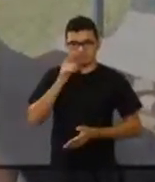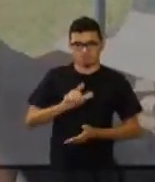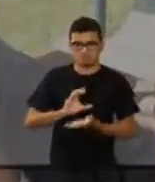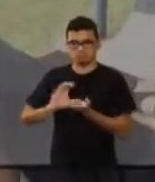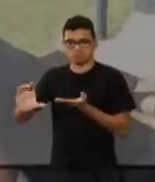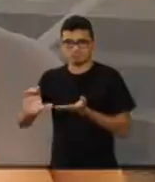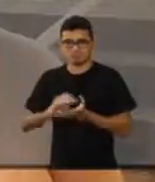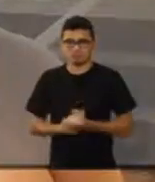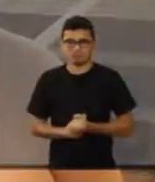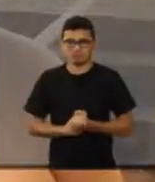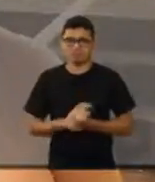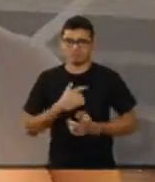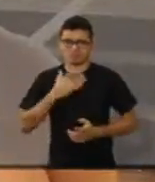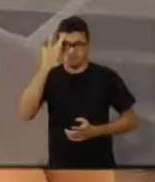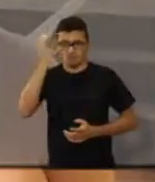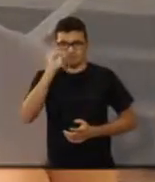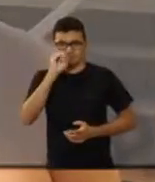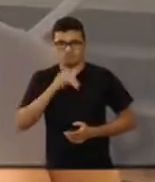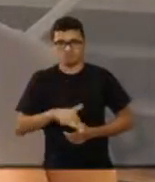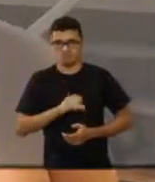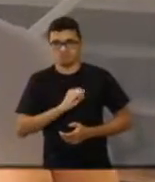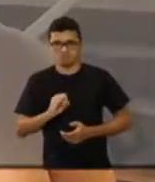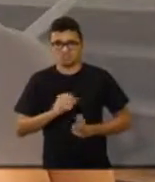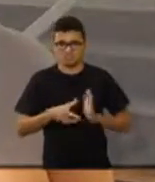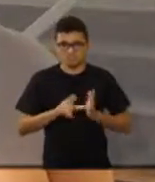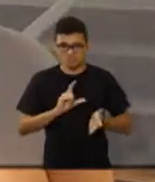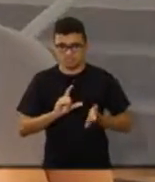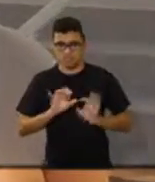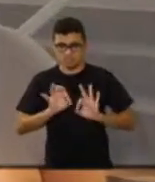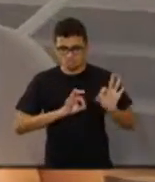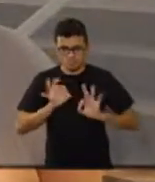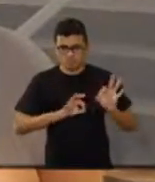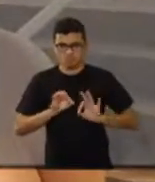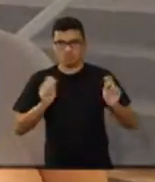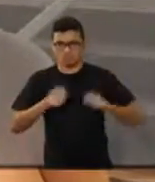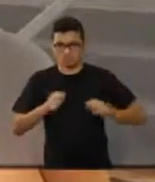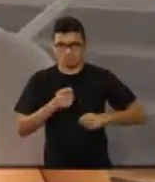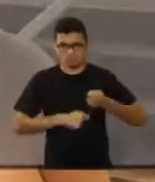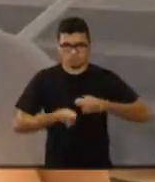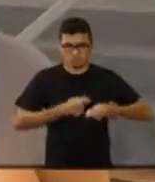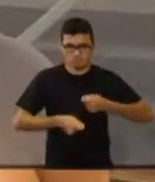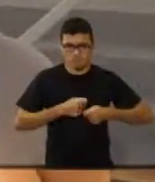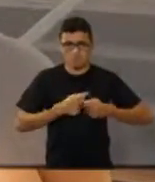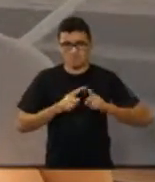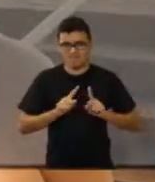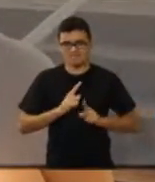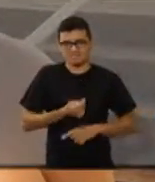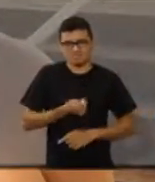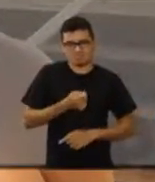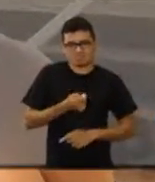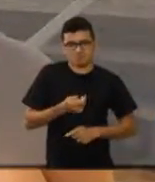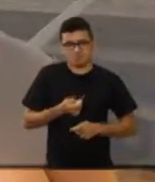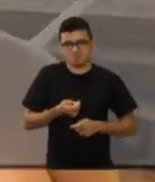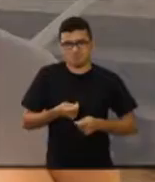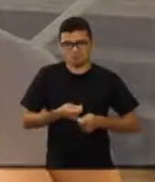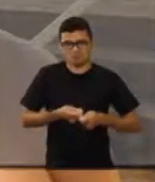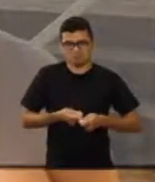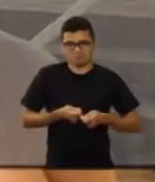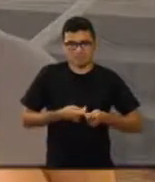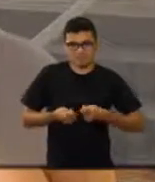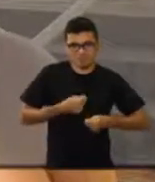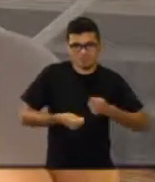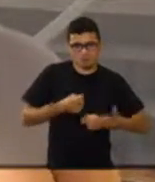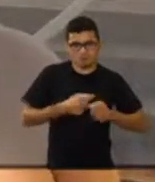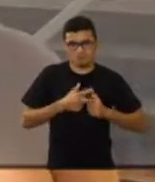para investir. Creio que sim, né? Se for bem planejado, eu acho que para economizar algum... Mas vai ser muito pouco para economizar, porque tá